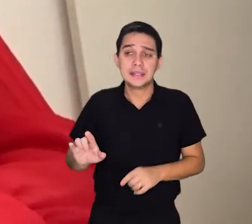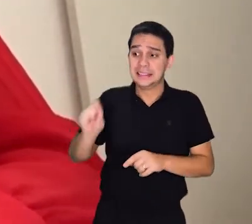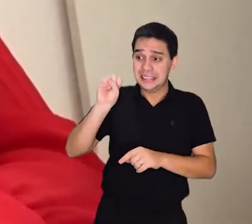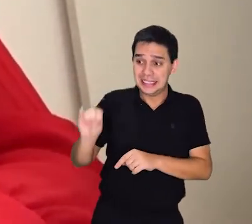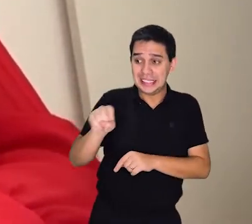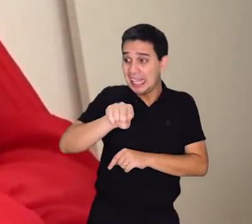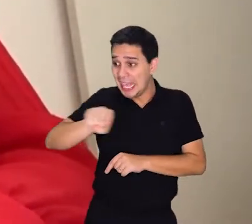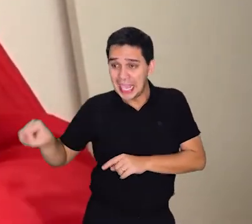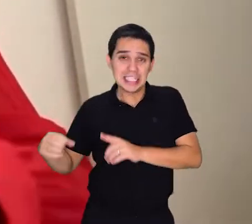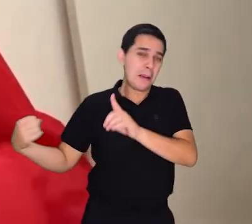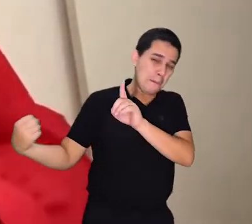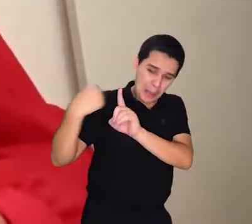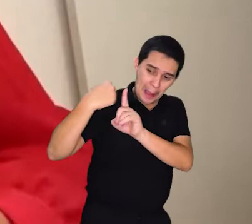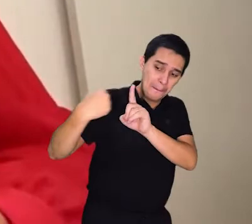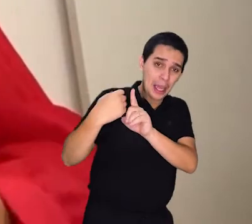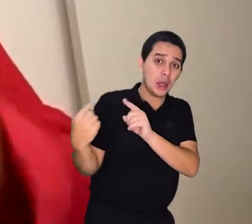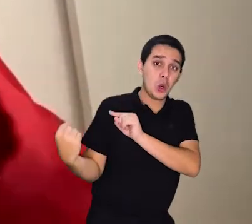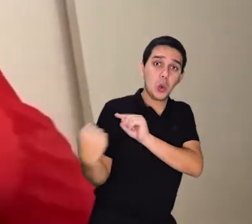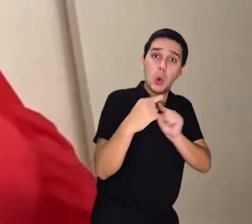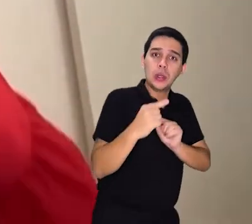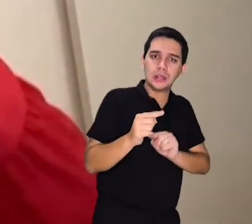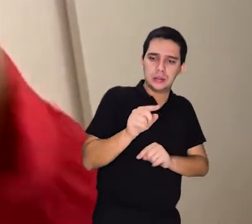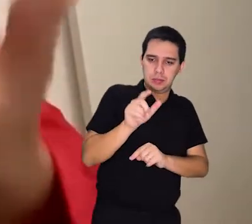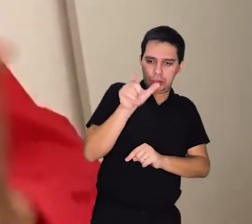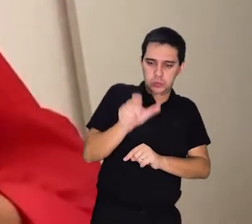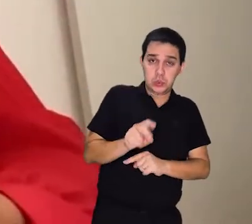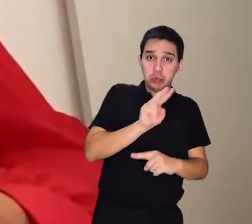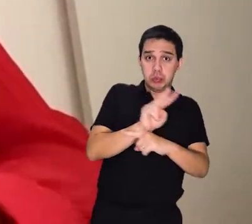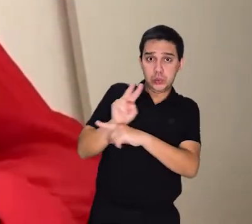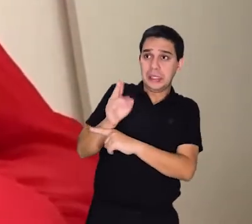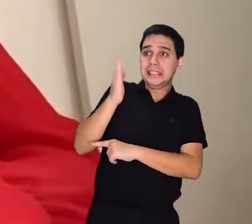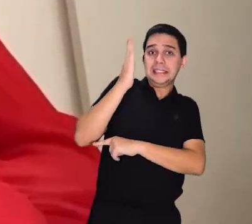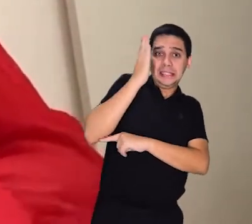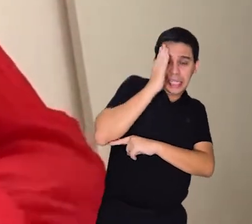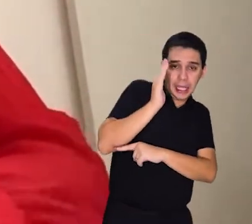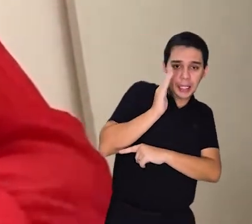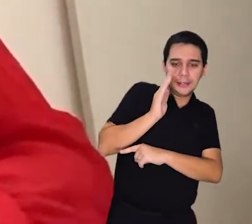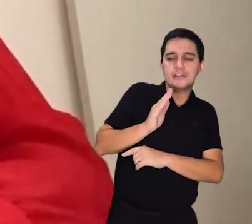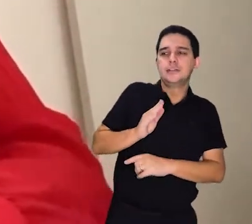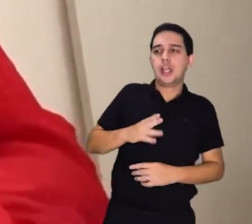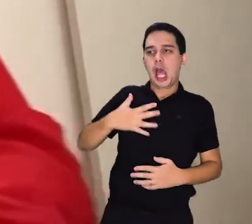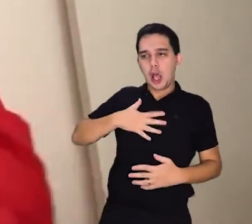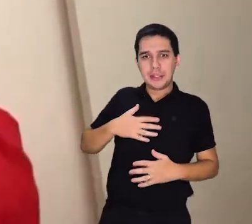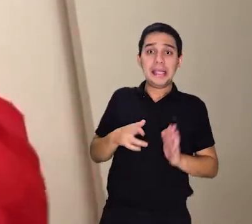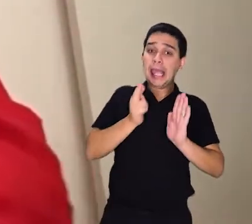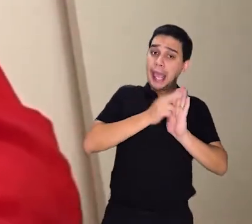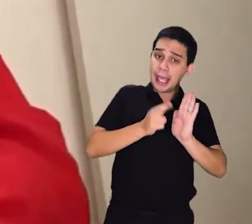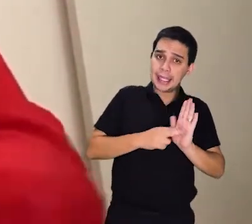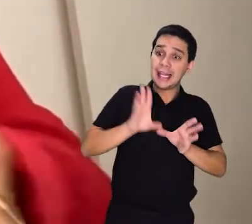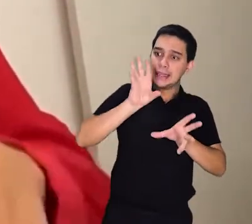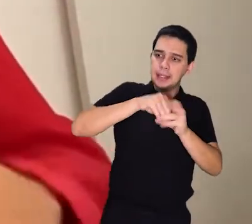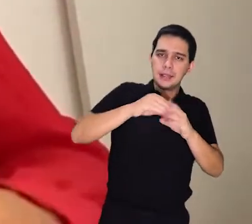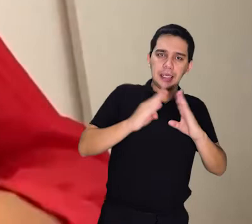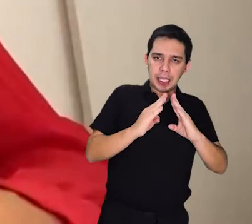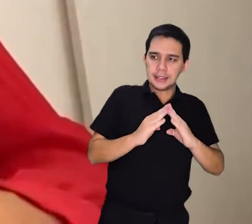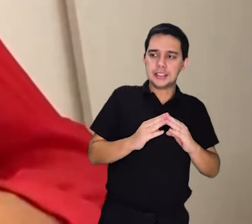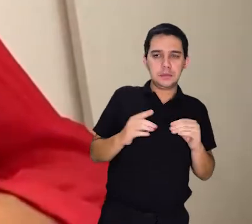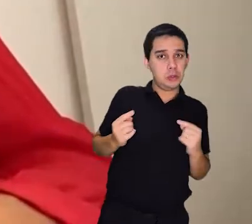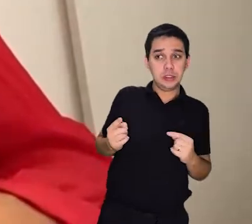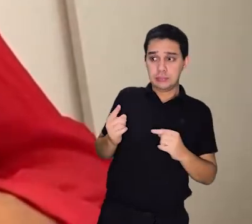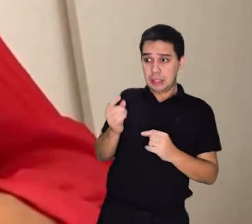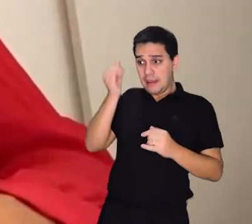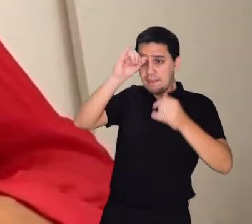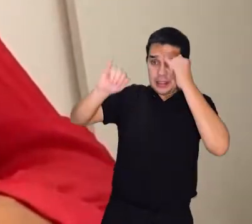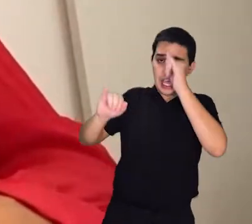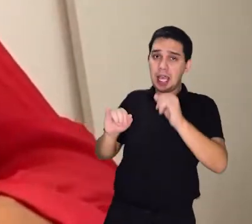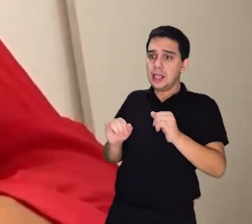meios previsto na lei e previsto no próprio regimento interno da unidade para você deter isso. Então, nós temos